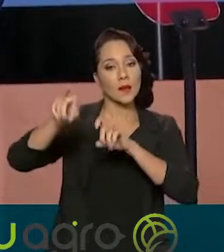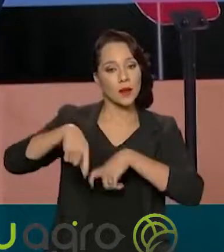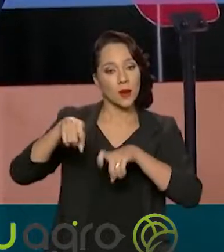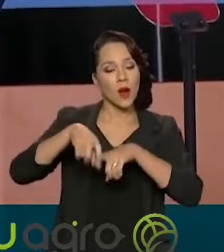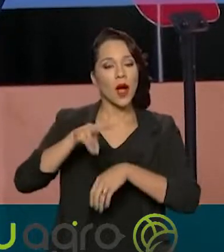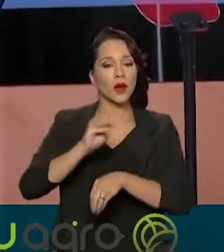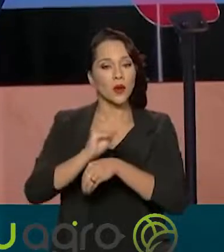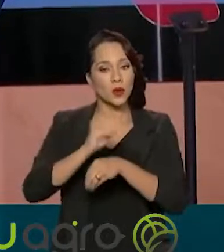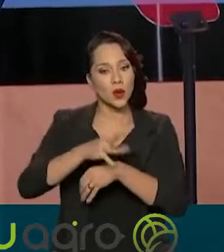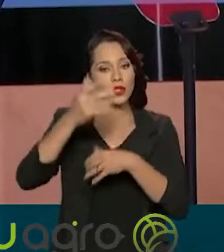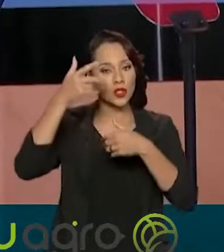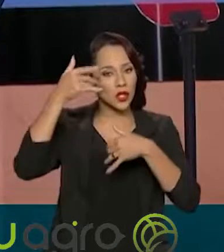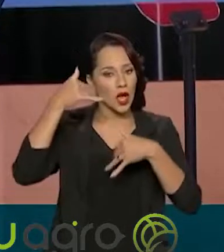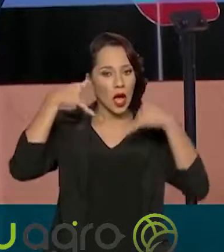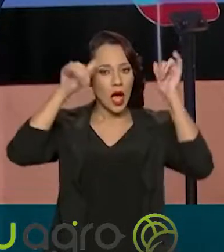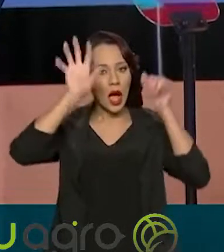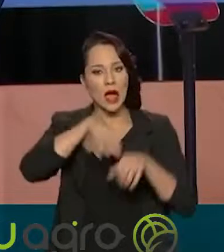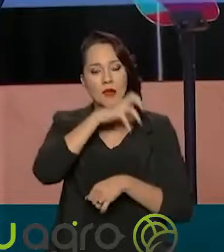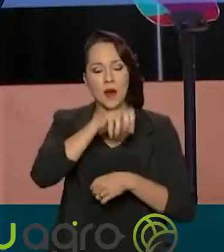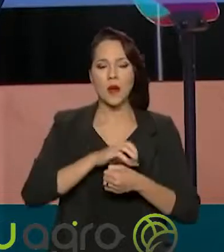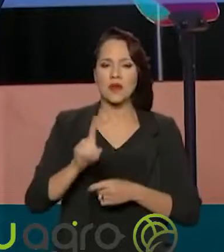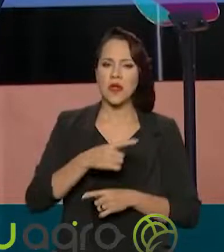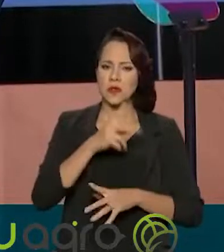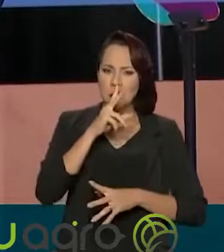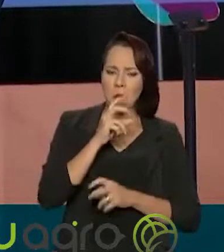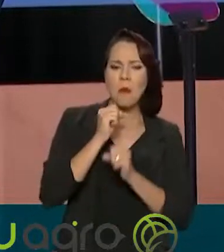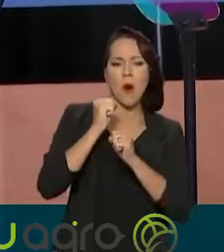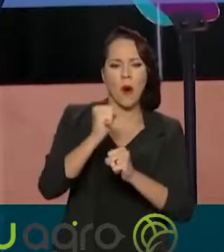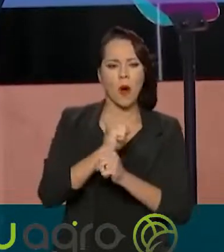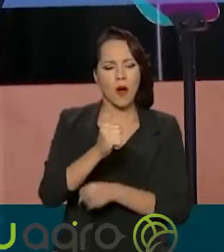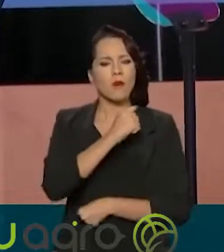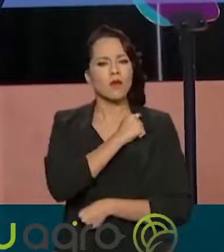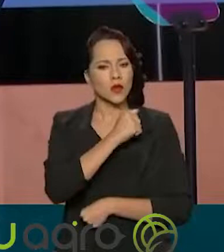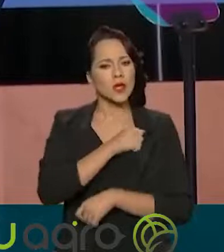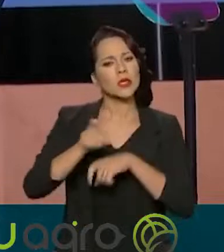agricultura, somos uma potência agrícola sustentável.